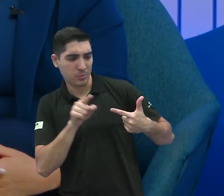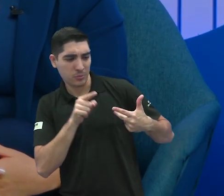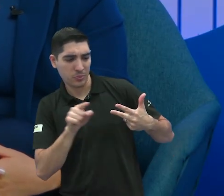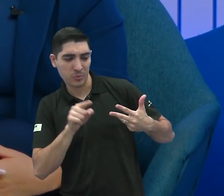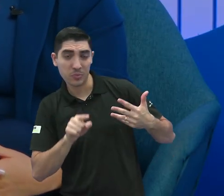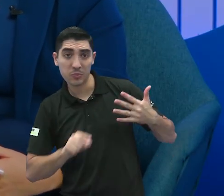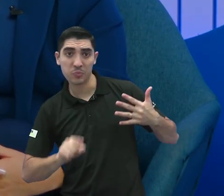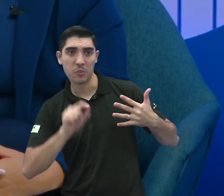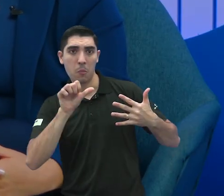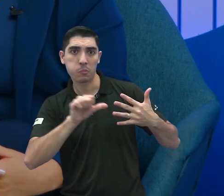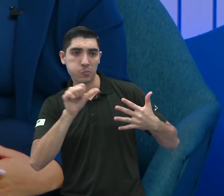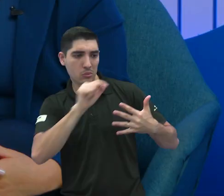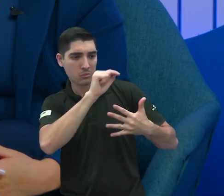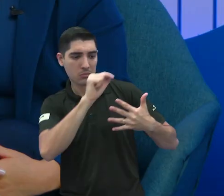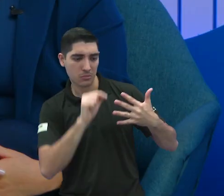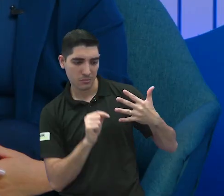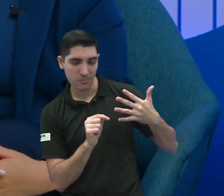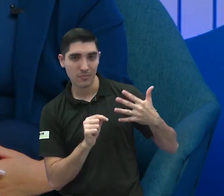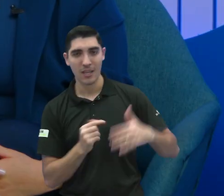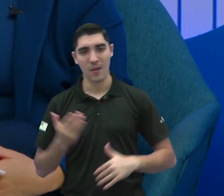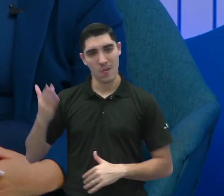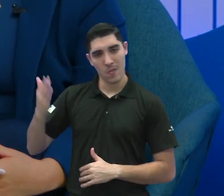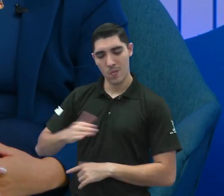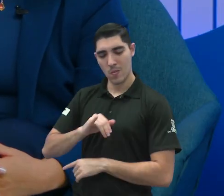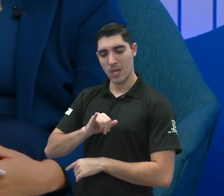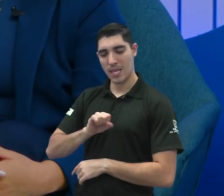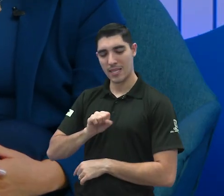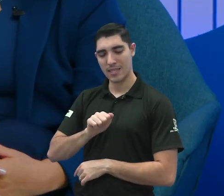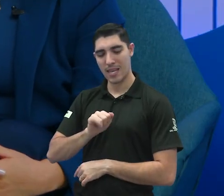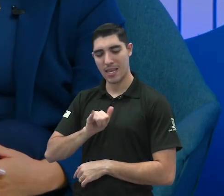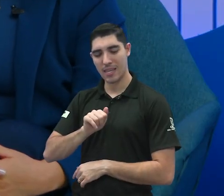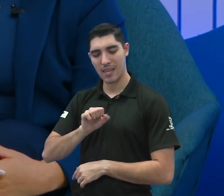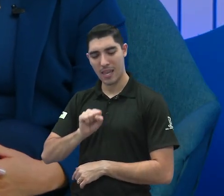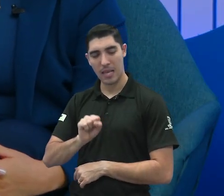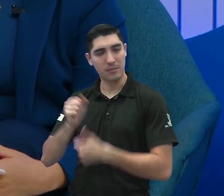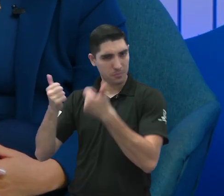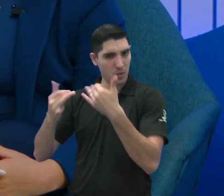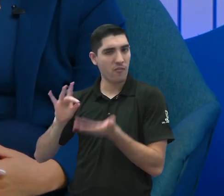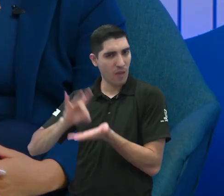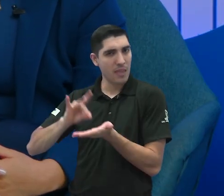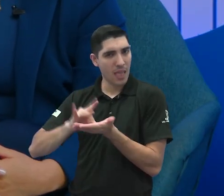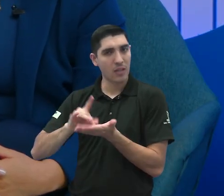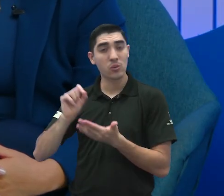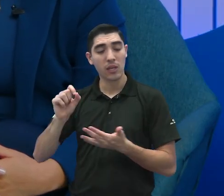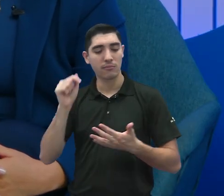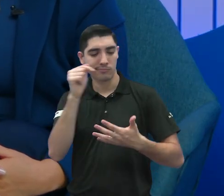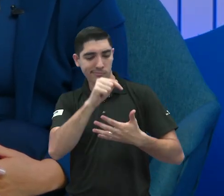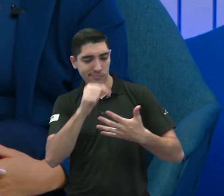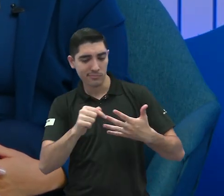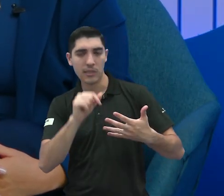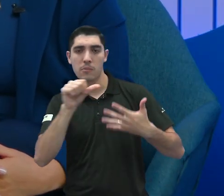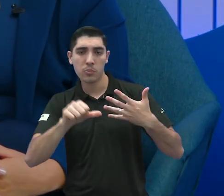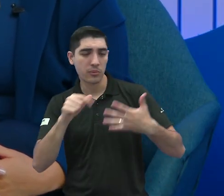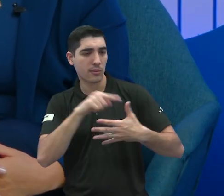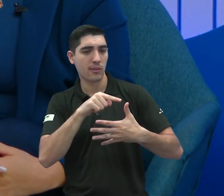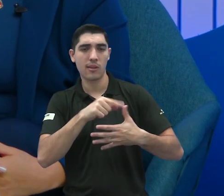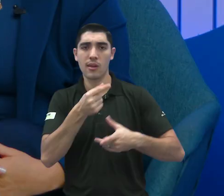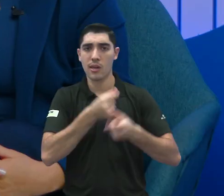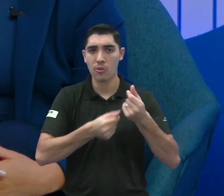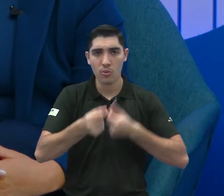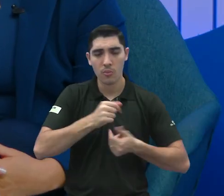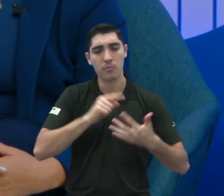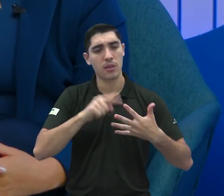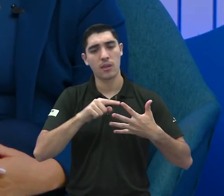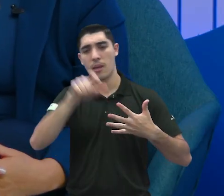de que a prioridade, como Isaías disse, muda de acordo com esses fatores, né?